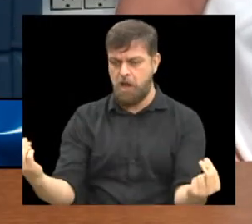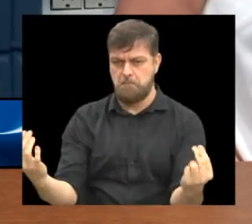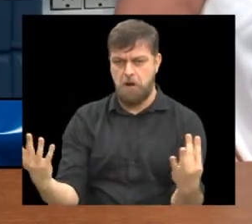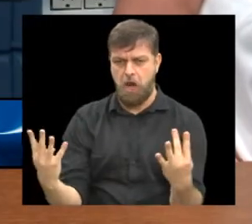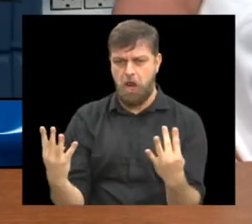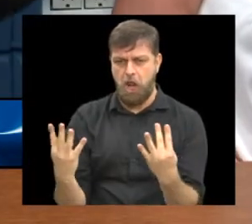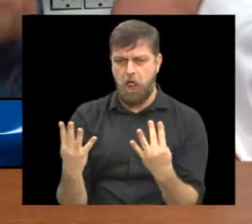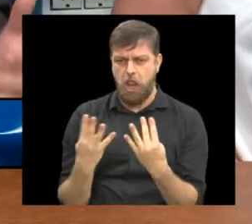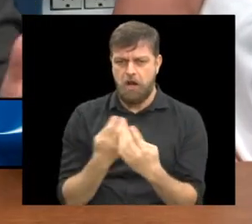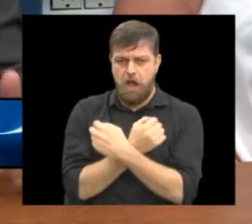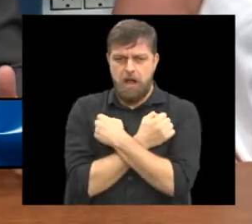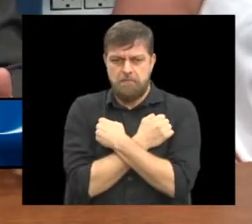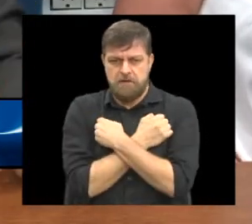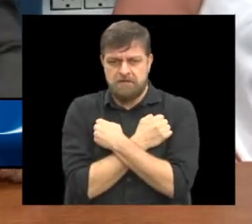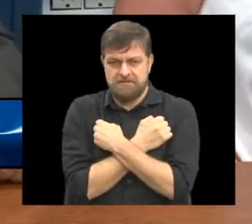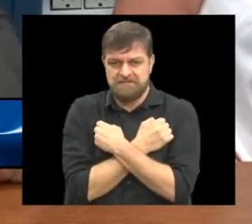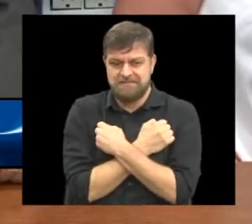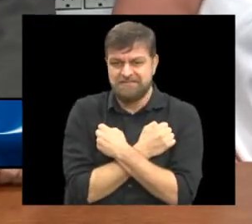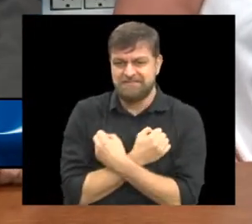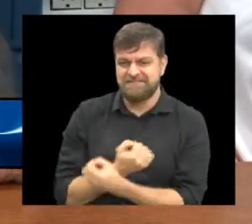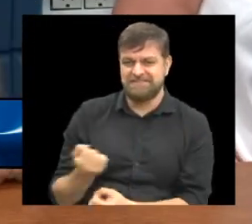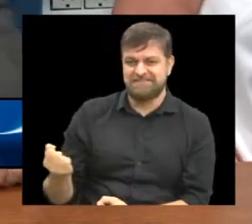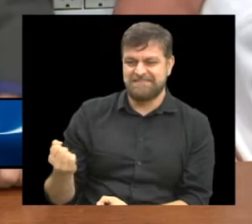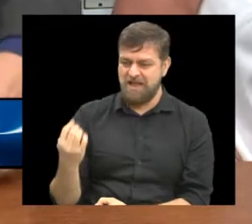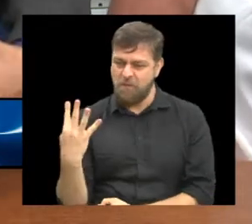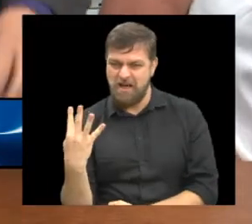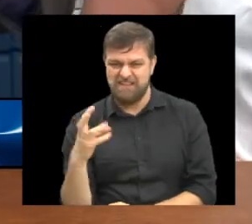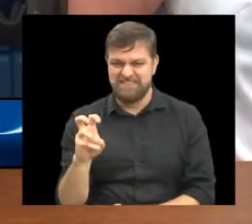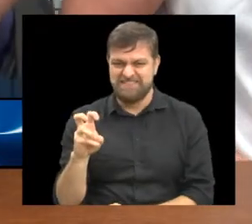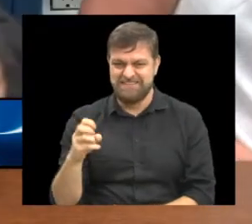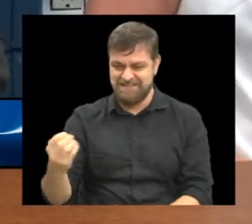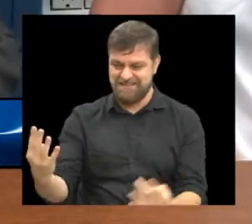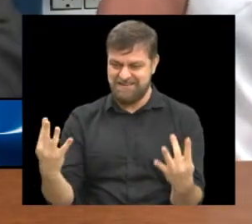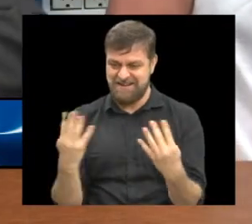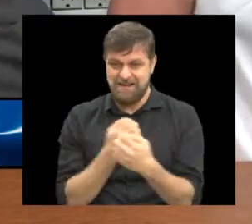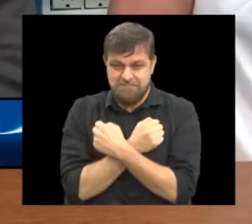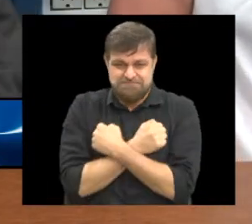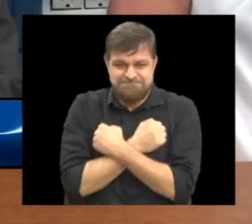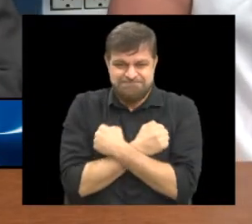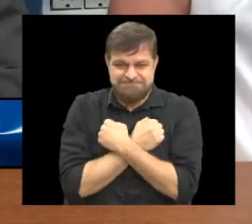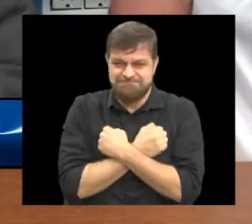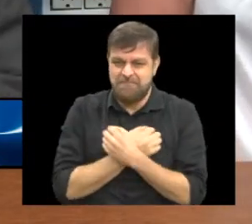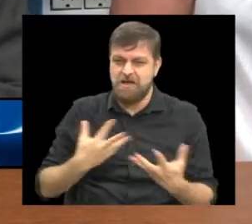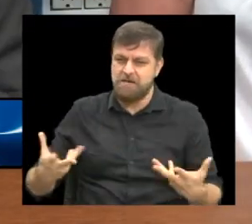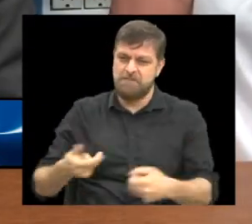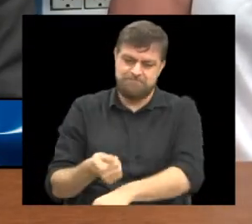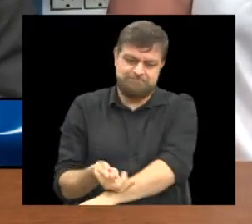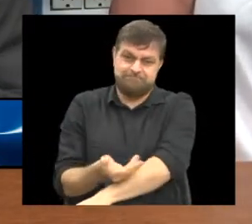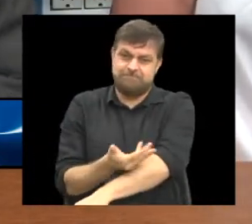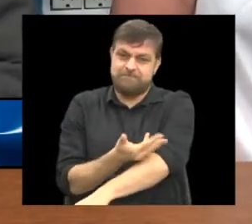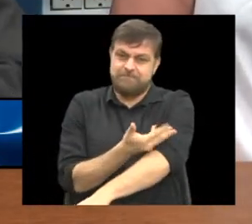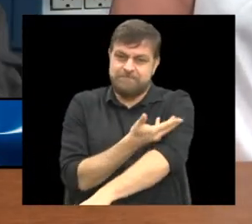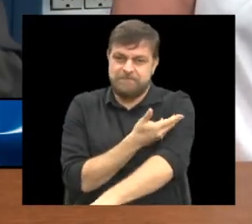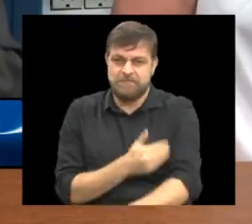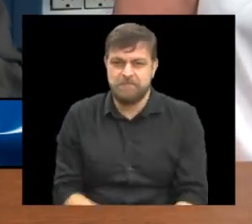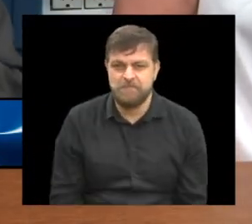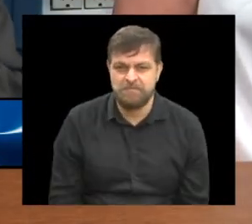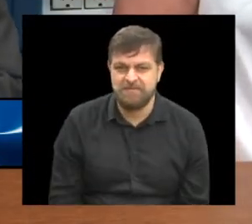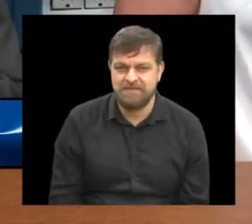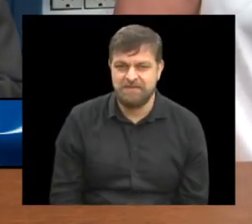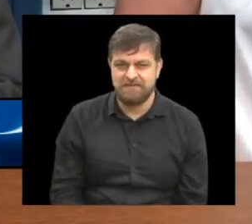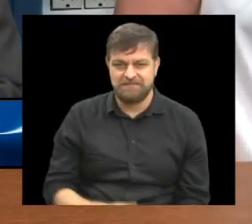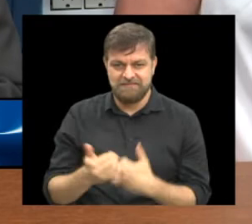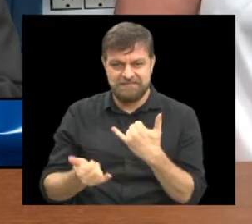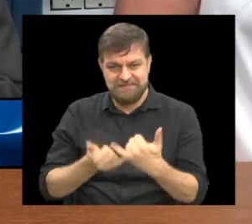Pô, nossa, um abraço já é gostoso. Imagine ter uns 4, 5, 10, 15, 20, é maravilhoso. Abraço coletivo. A gente até brinca